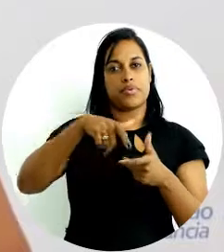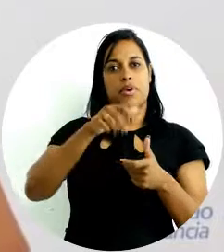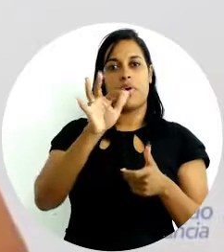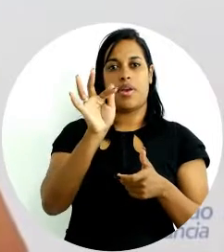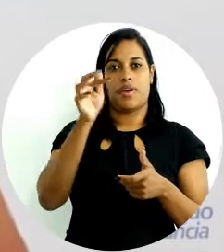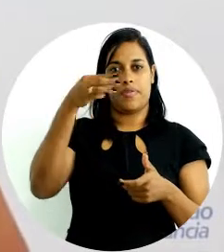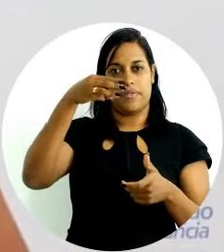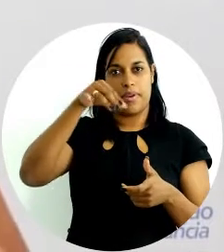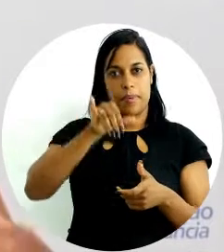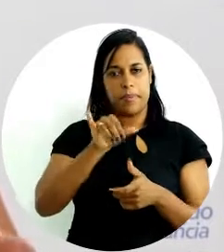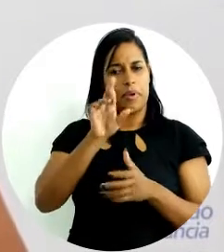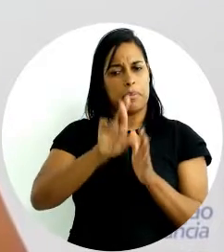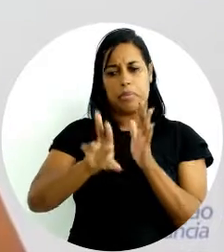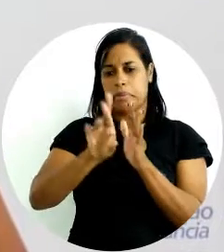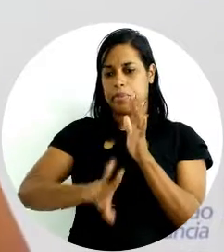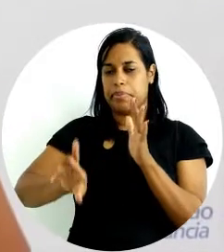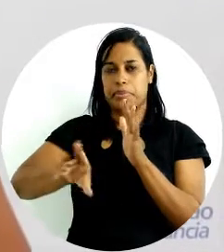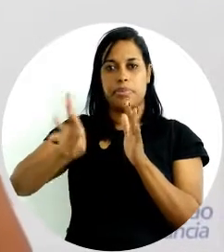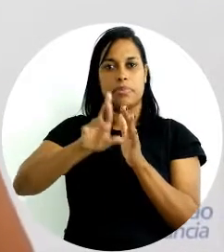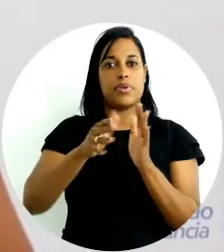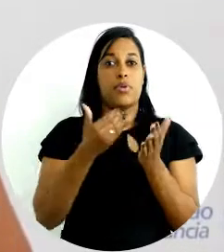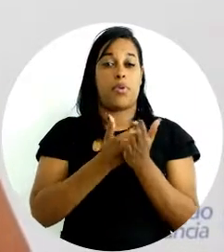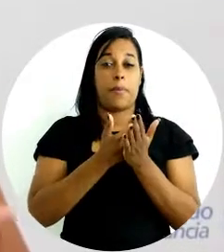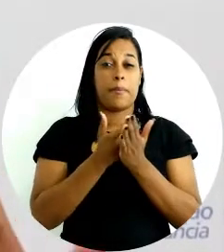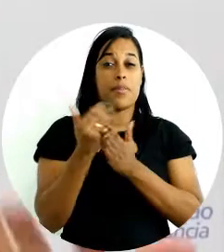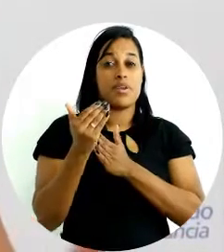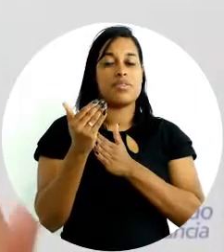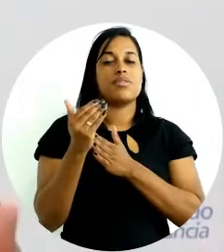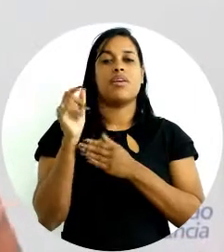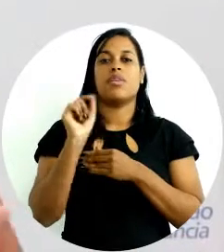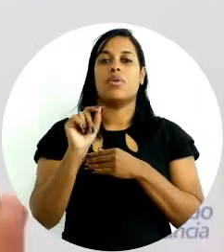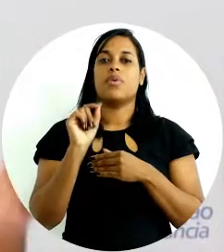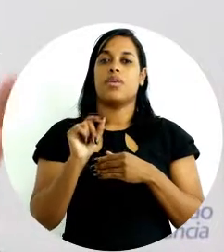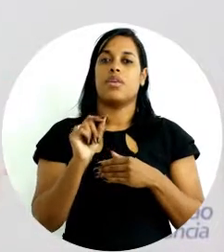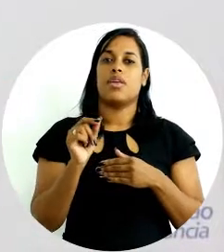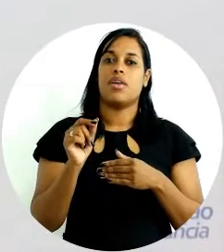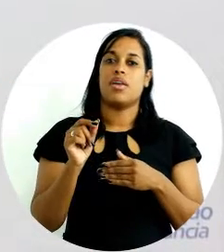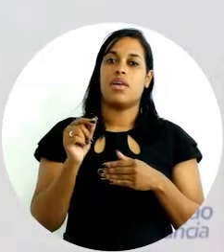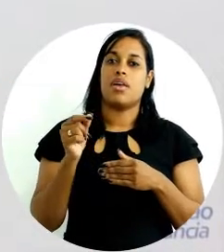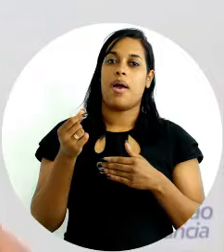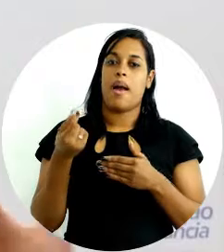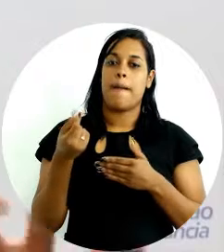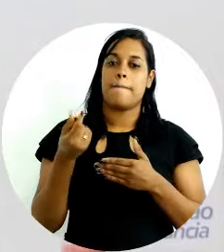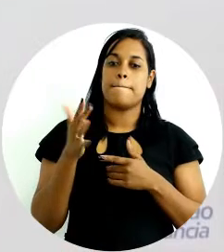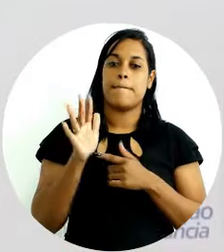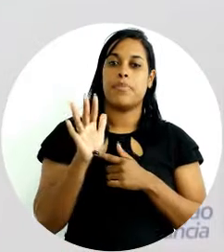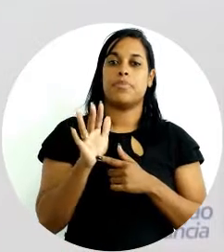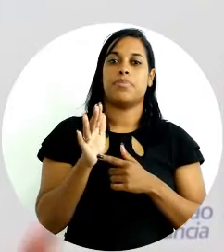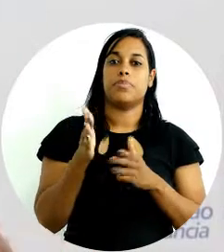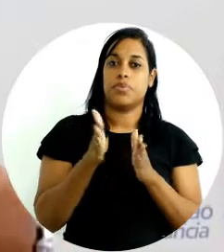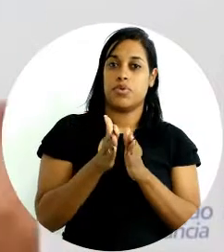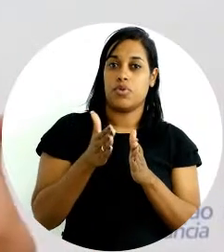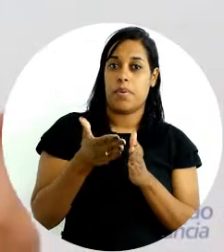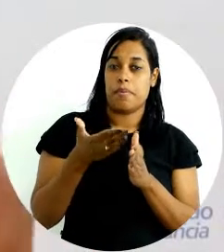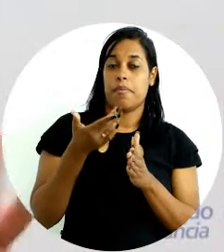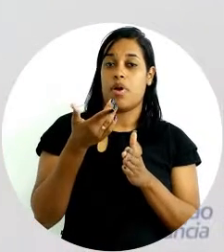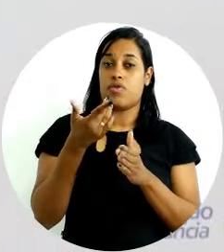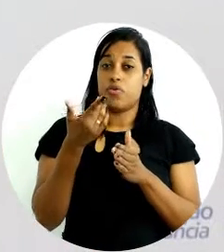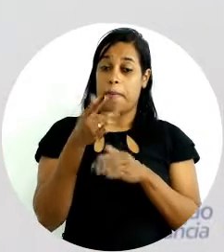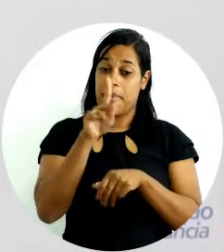Mundial, FMI, entre outros, eles passaram a impor aos países pobres